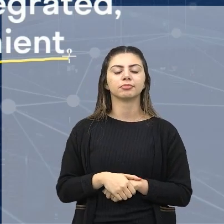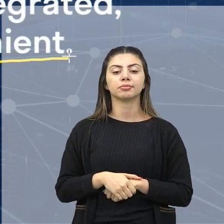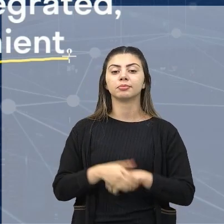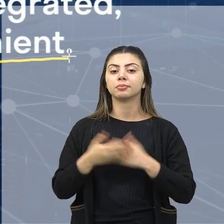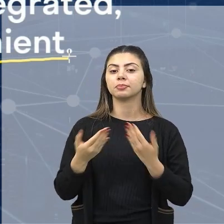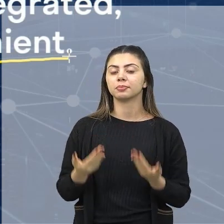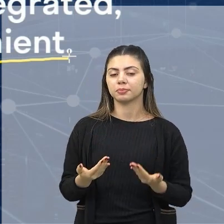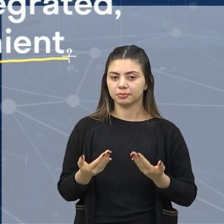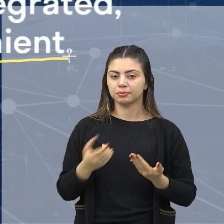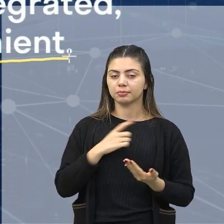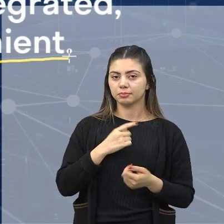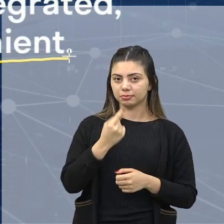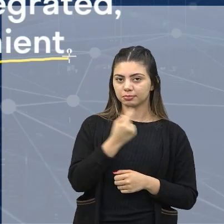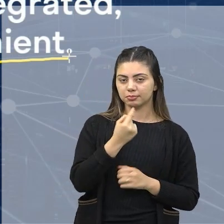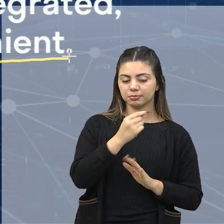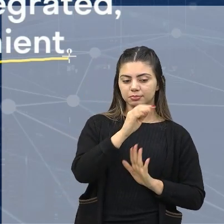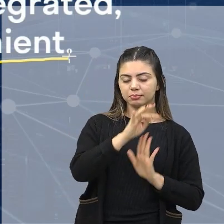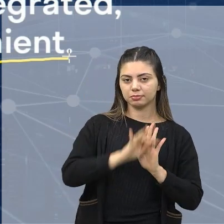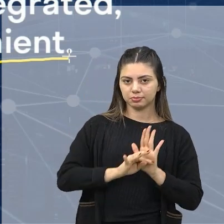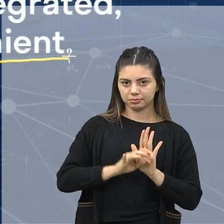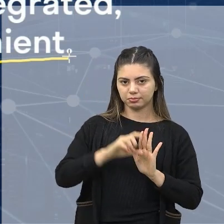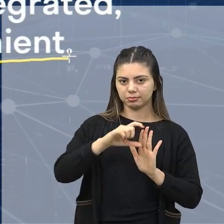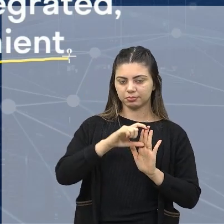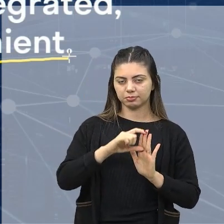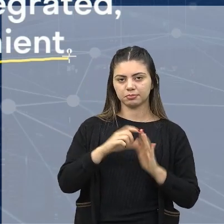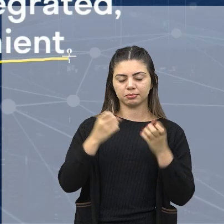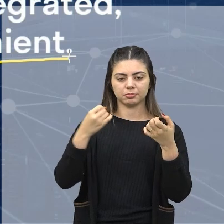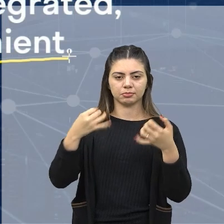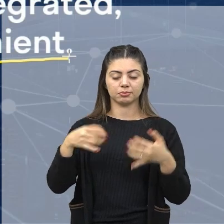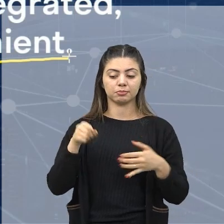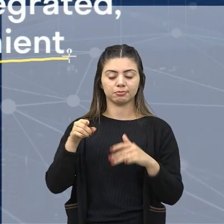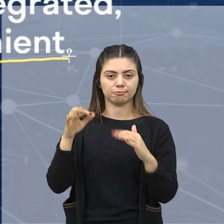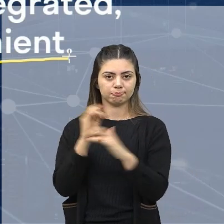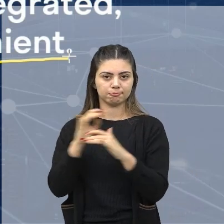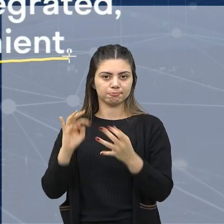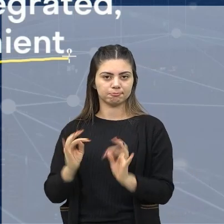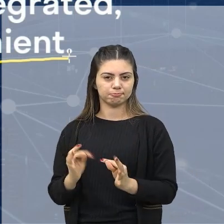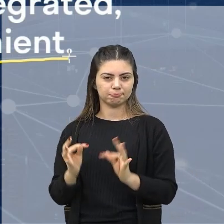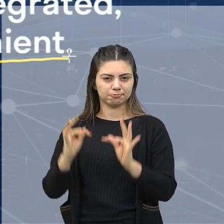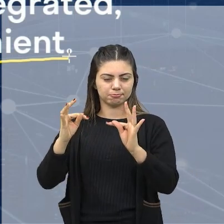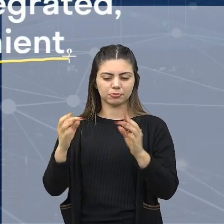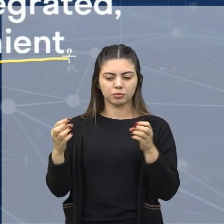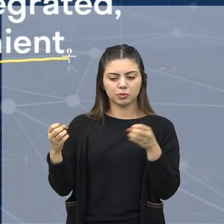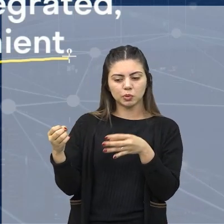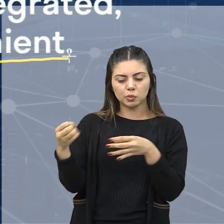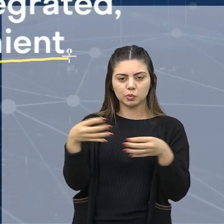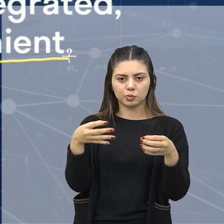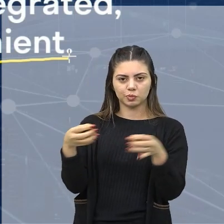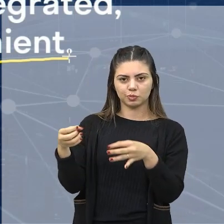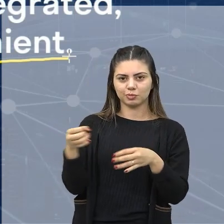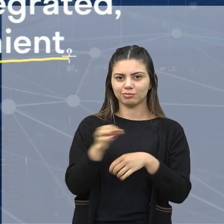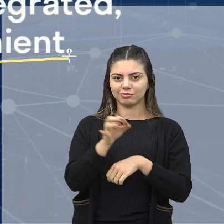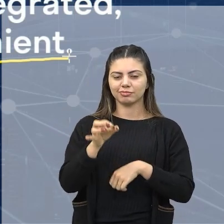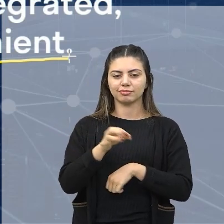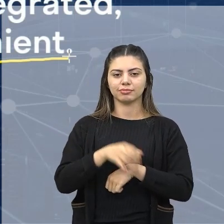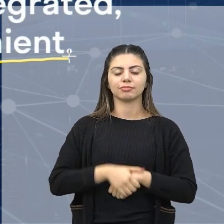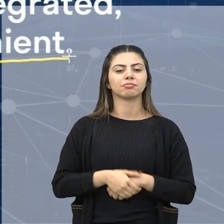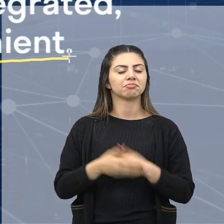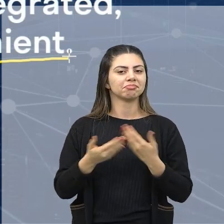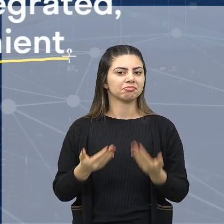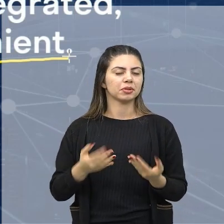primeira parte do nosso texto falando dessa cidade inteligente. Várias coisas aqui, né? Tudo vai ser